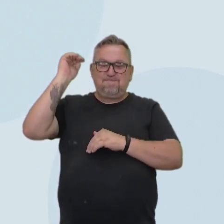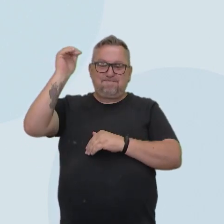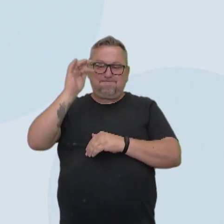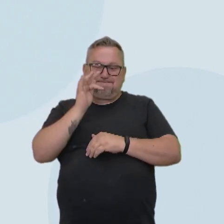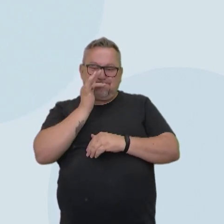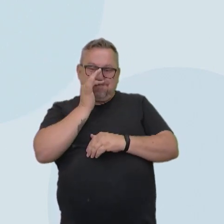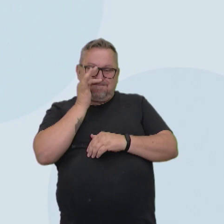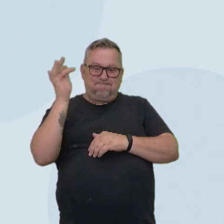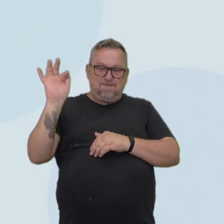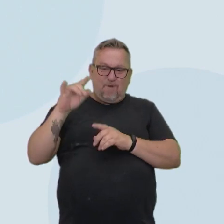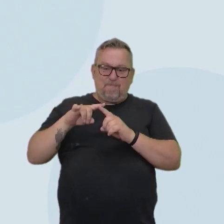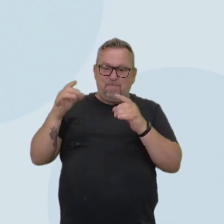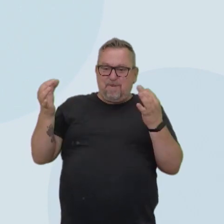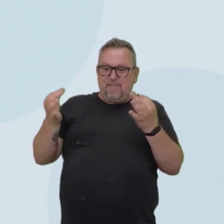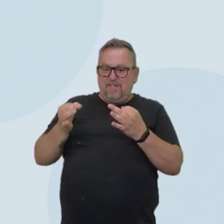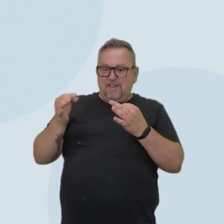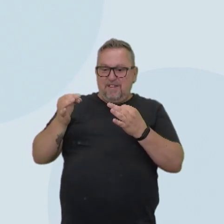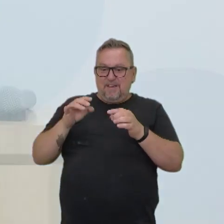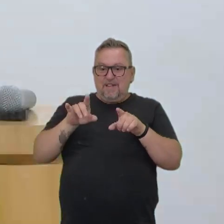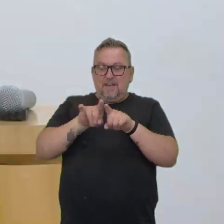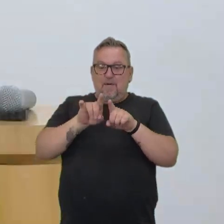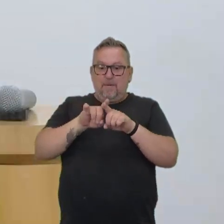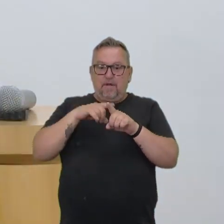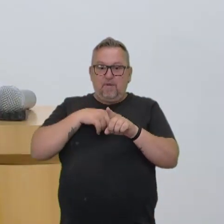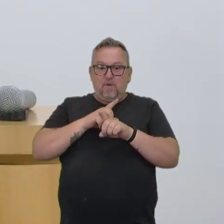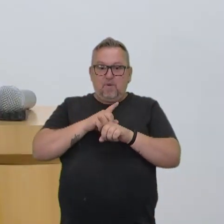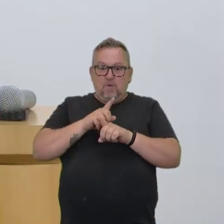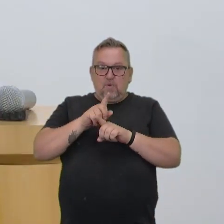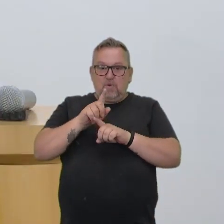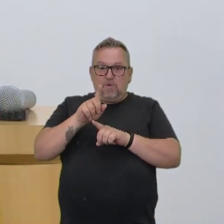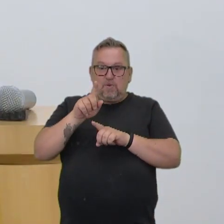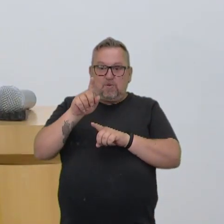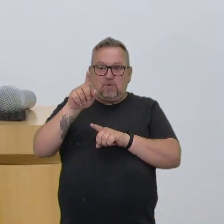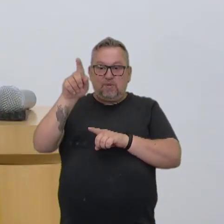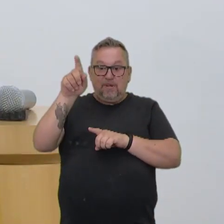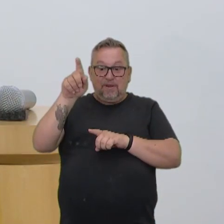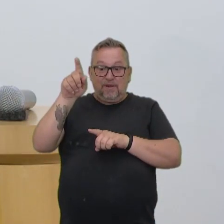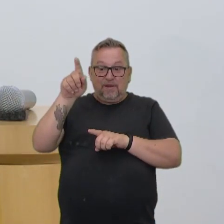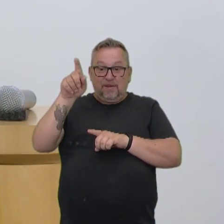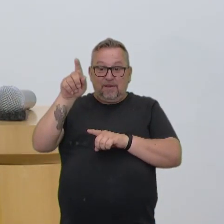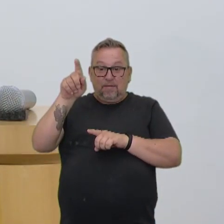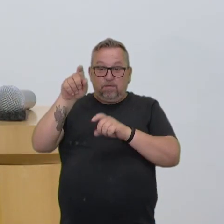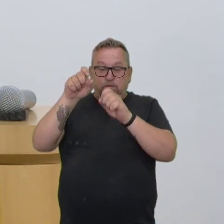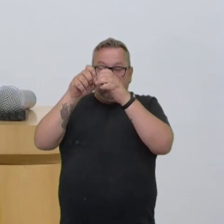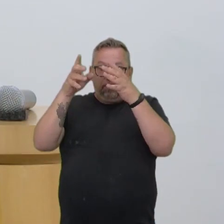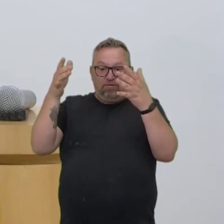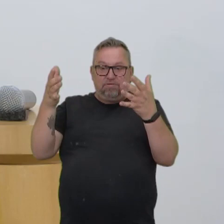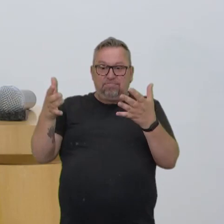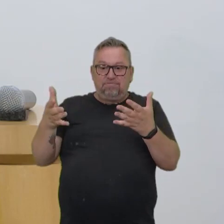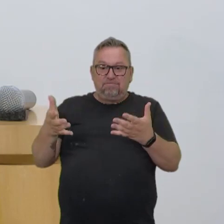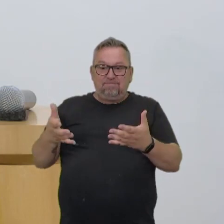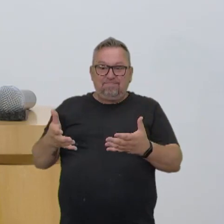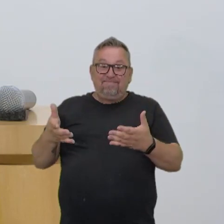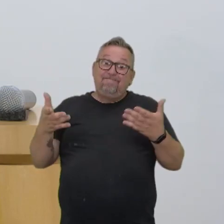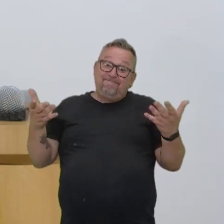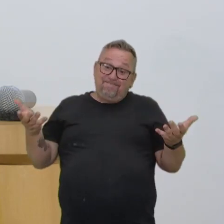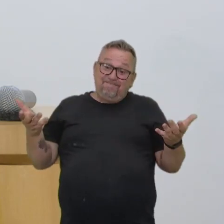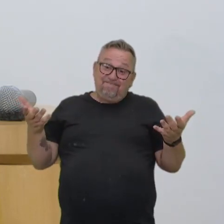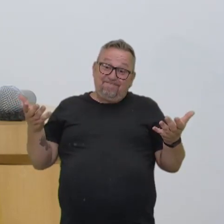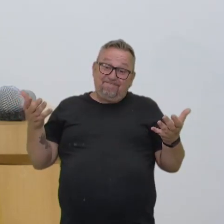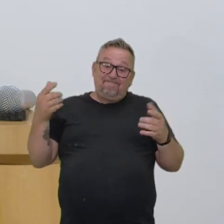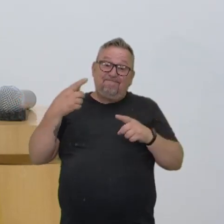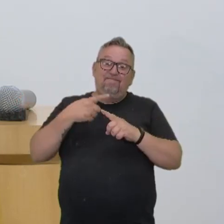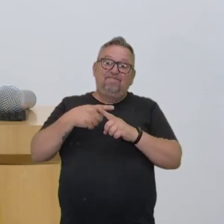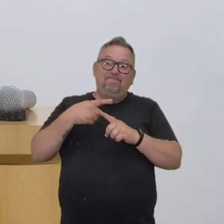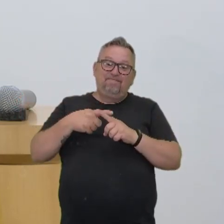entendeu? Foguete não dá ré. E aí, no meio do foguete não dá ré, o foguete explode. Mas explode pro quê? Pro